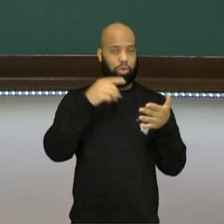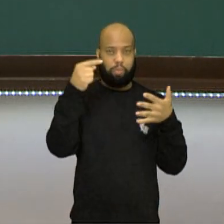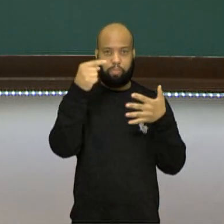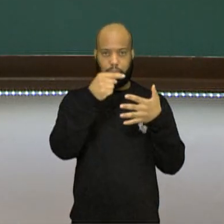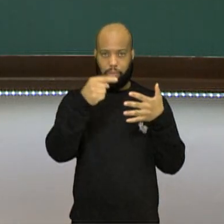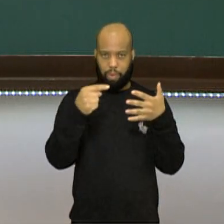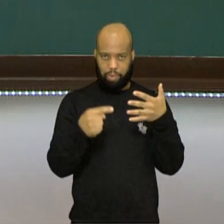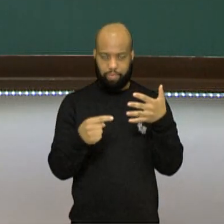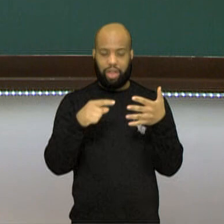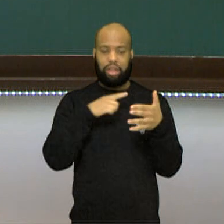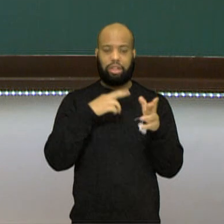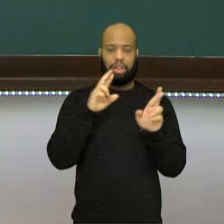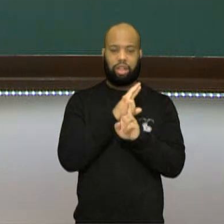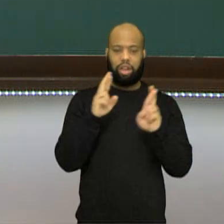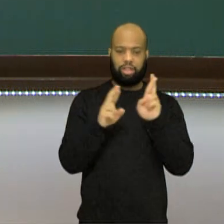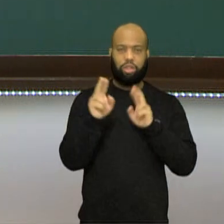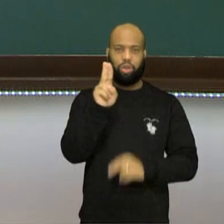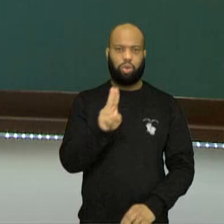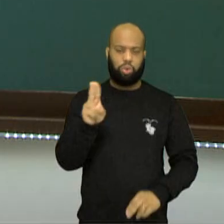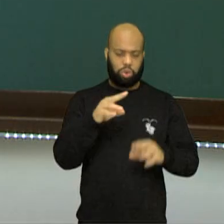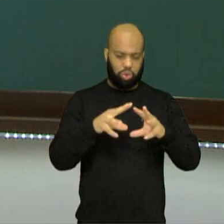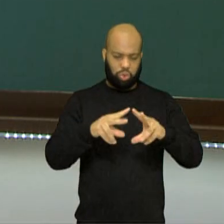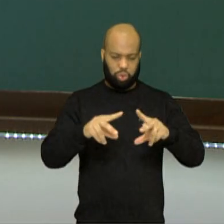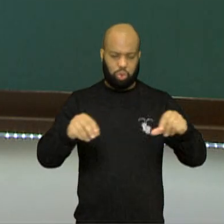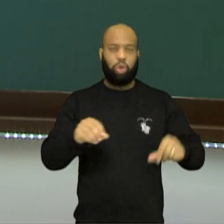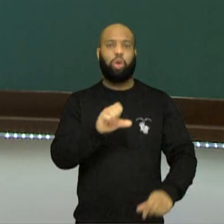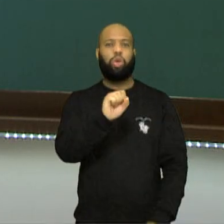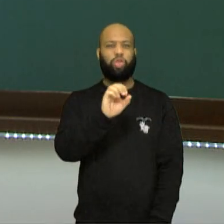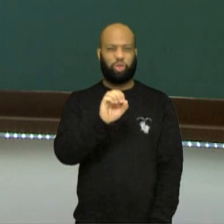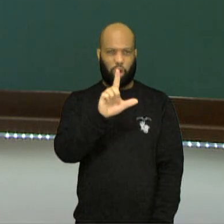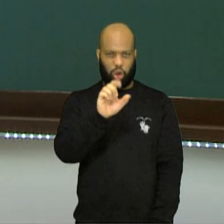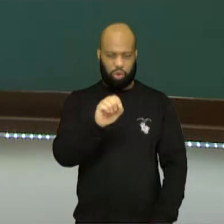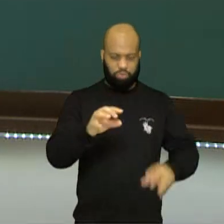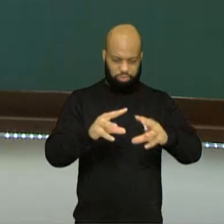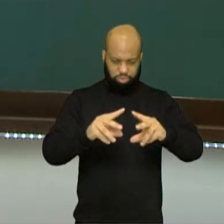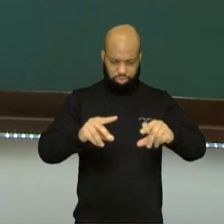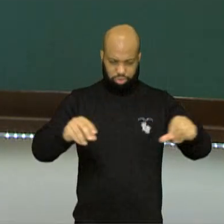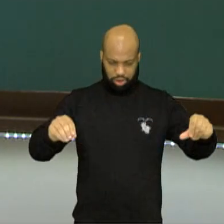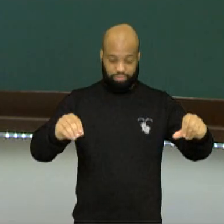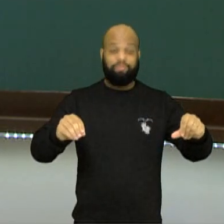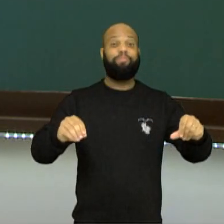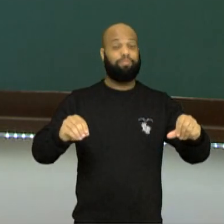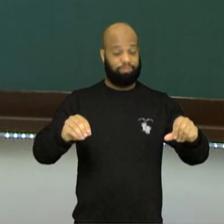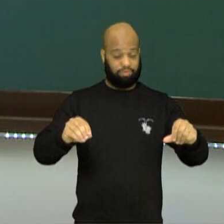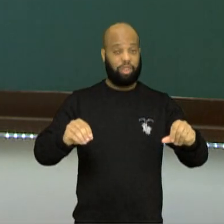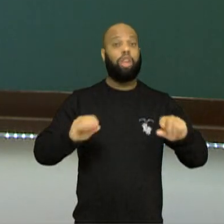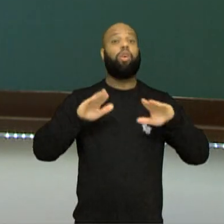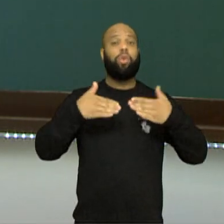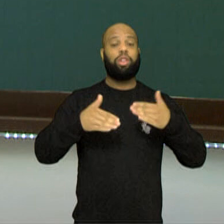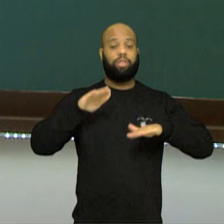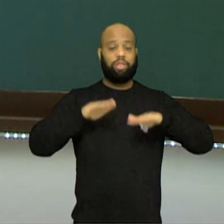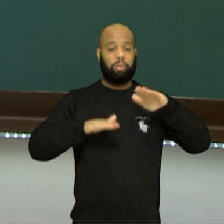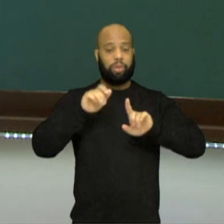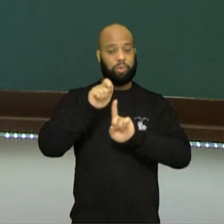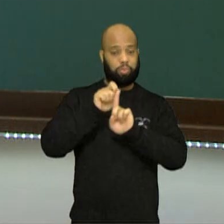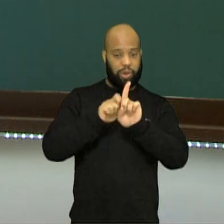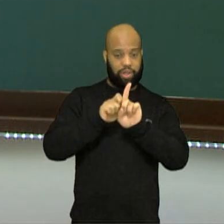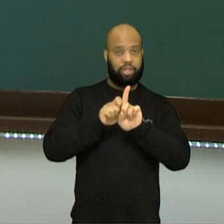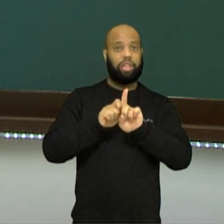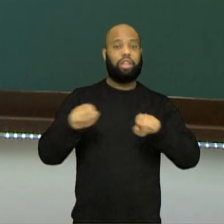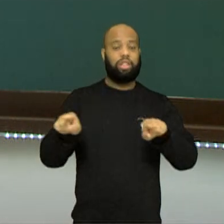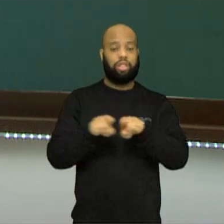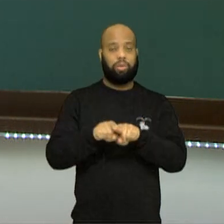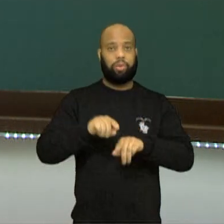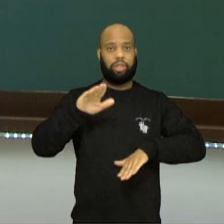Será que está associada ao uso do solo? Muito provavelmente. Já pensou? Dependendo do mês, dependendo do